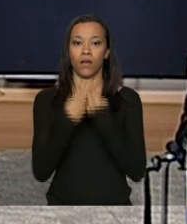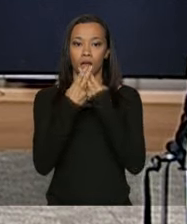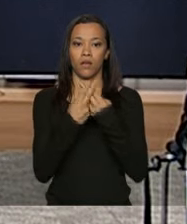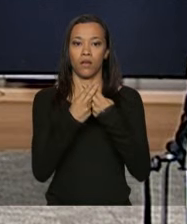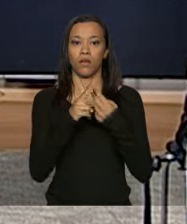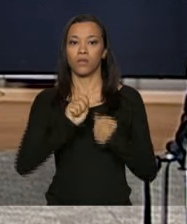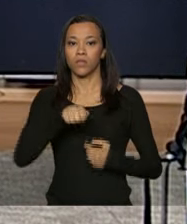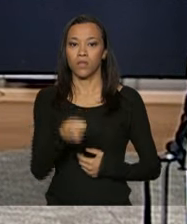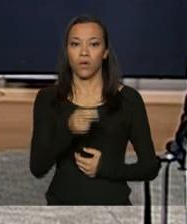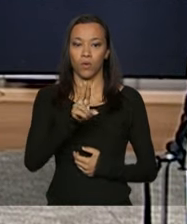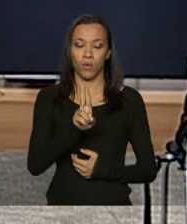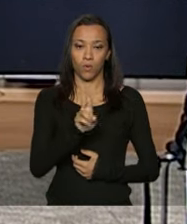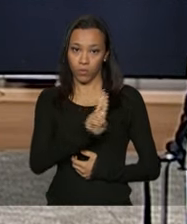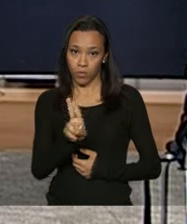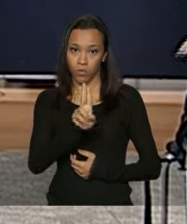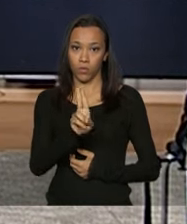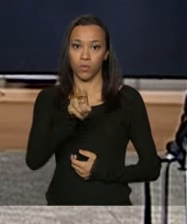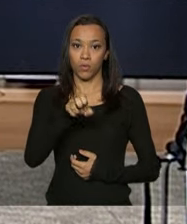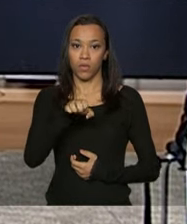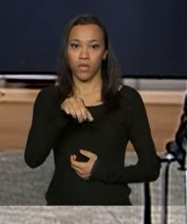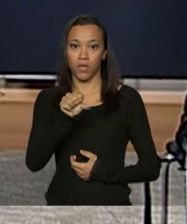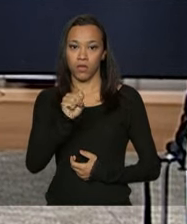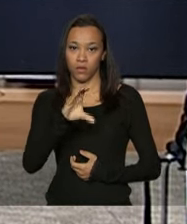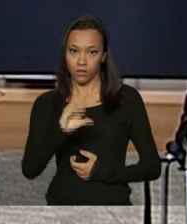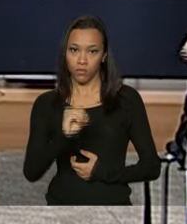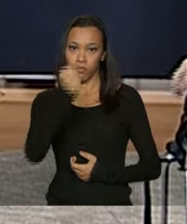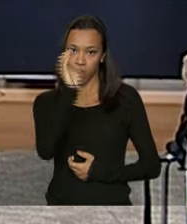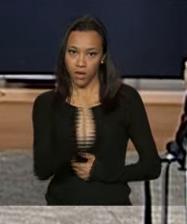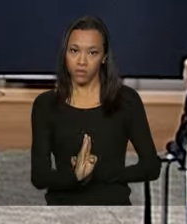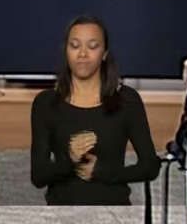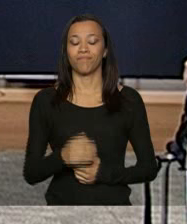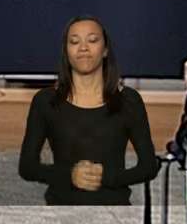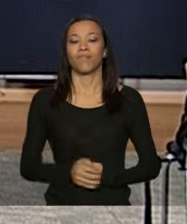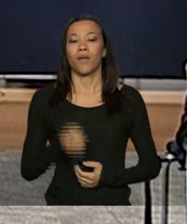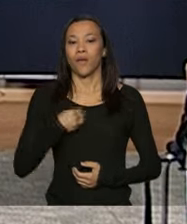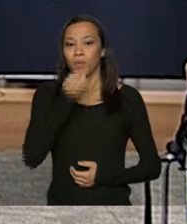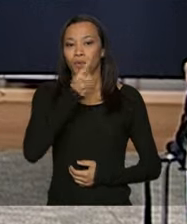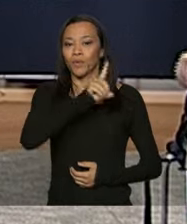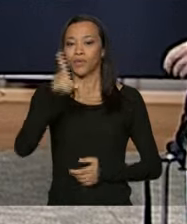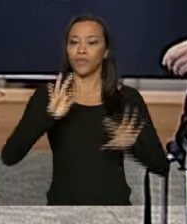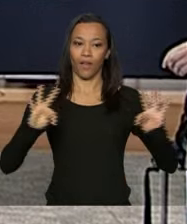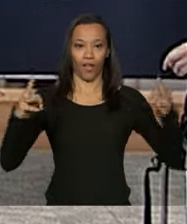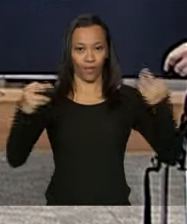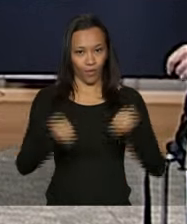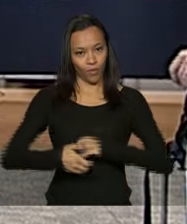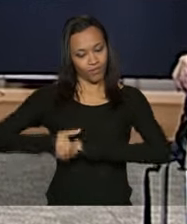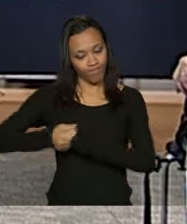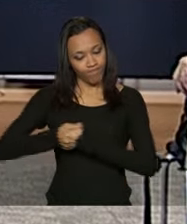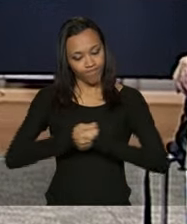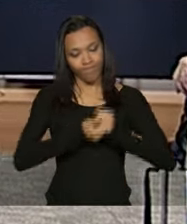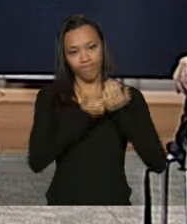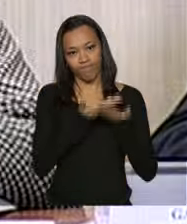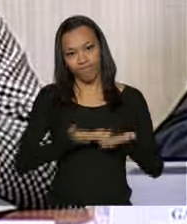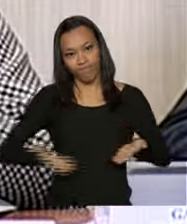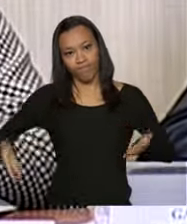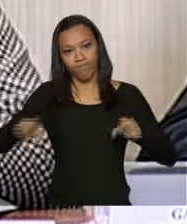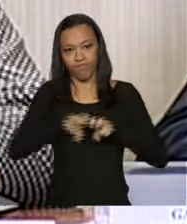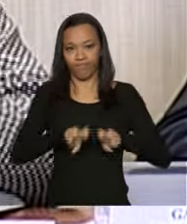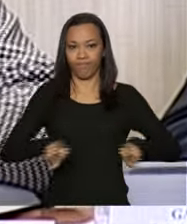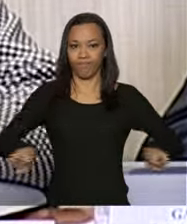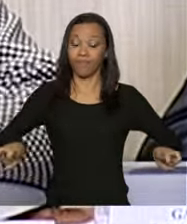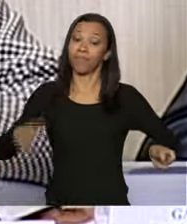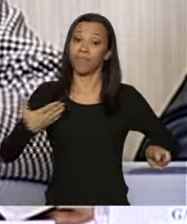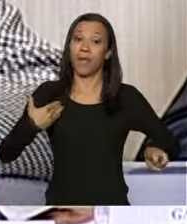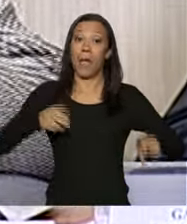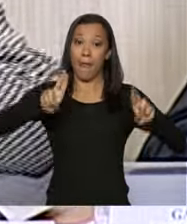Muito bom dia a todos. Eh, queria saudar meus companheiros de mesa. Acho que paraa UNESCO é uma